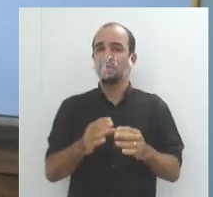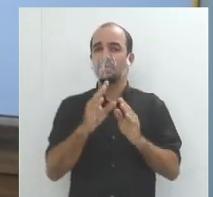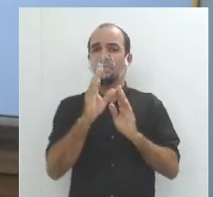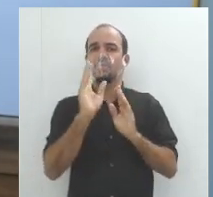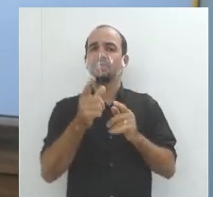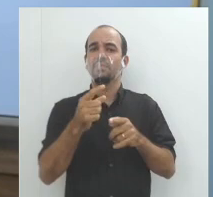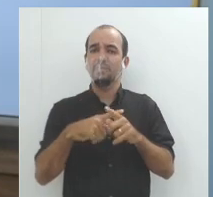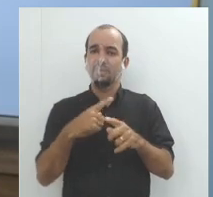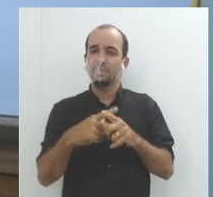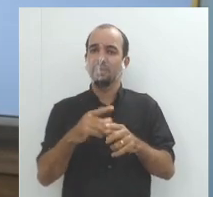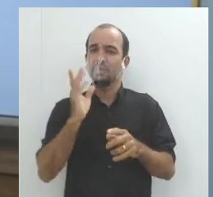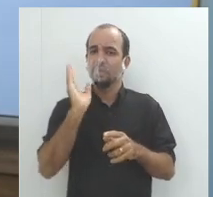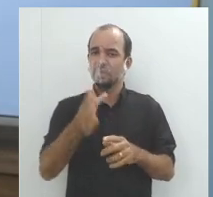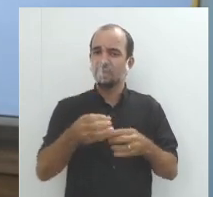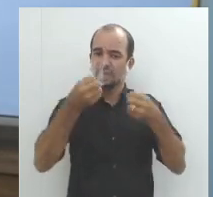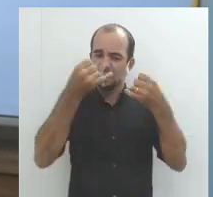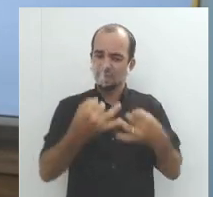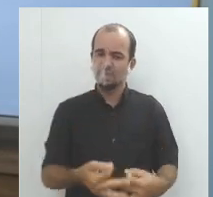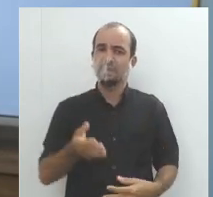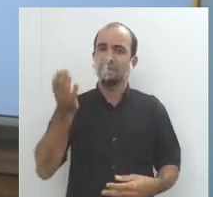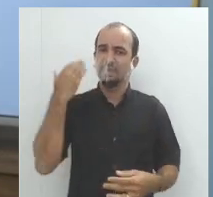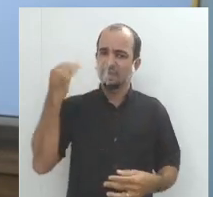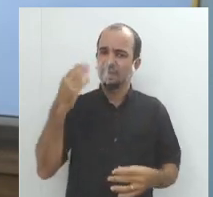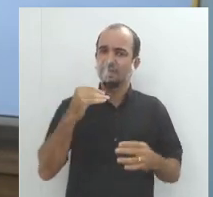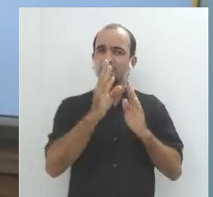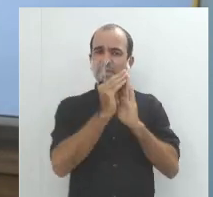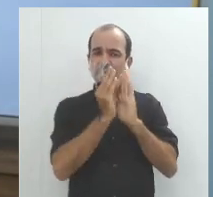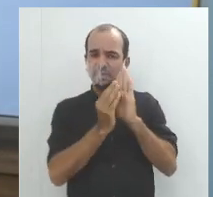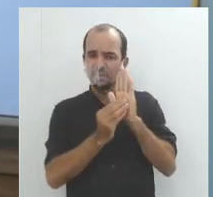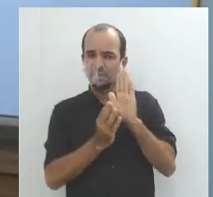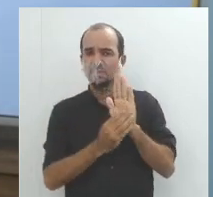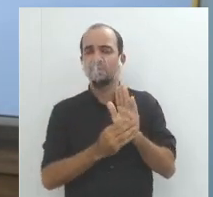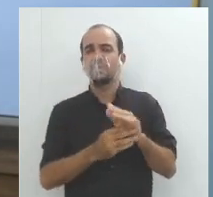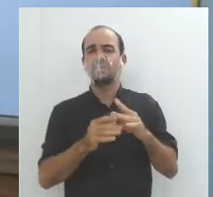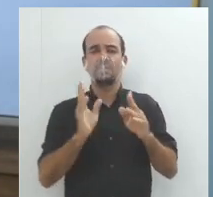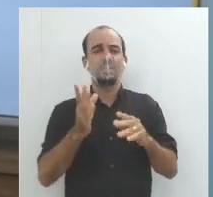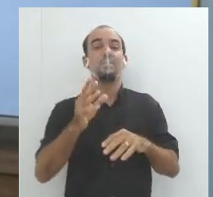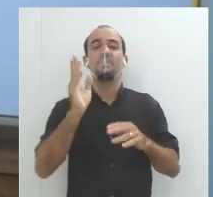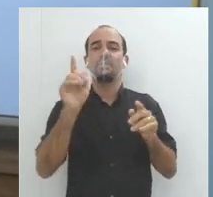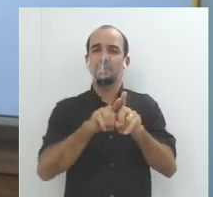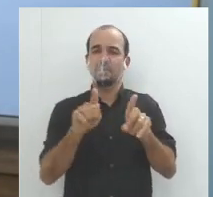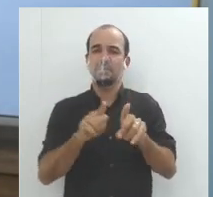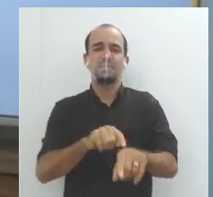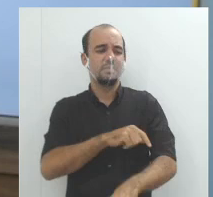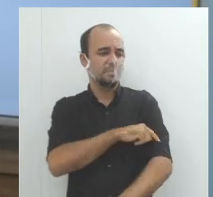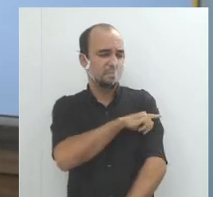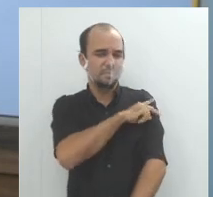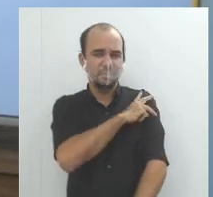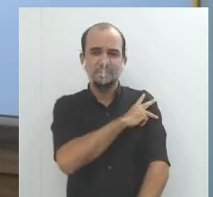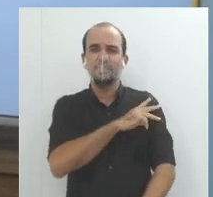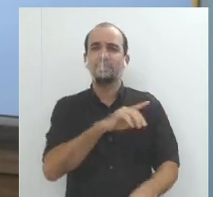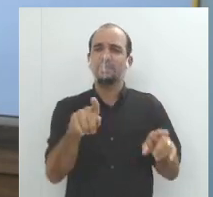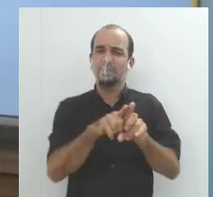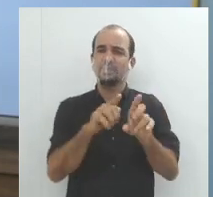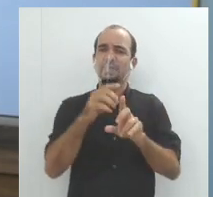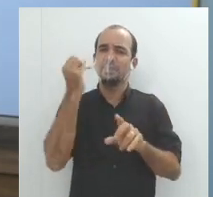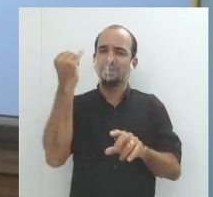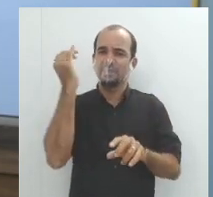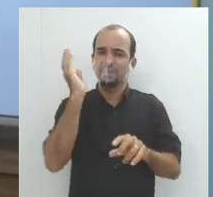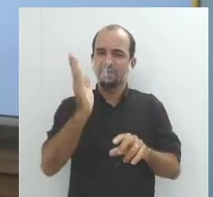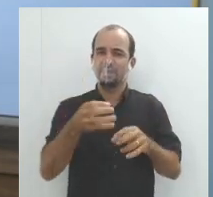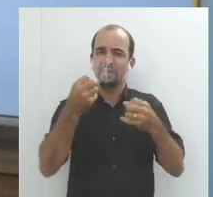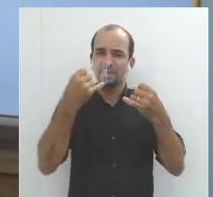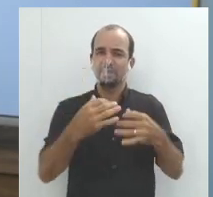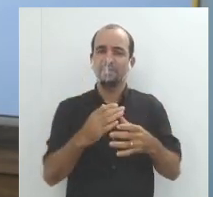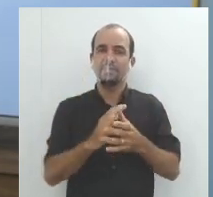viu, mesmo que tenha sido de forma superficial, lá no ensino fundamental, tá certo? E eu preciso